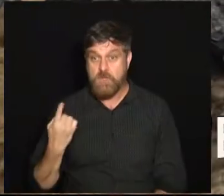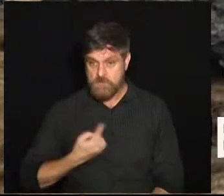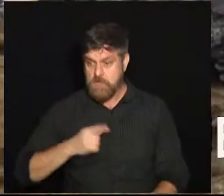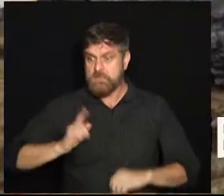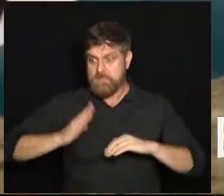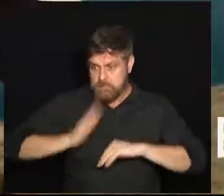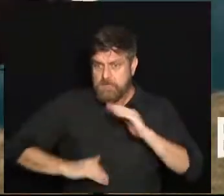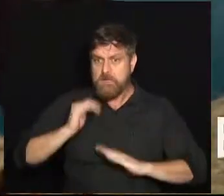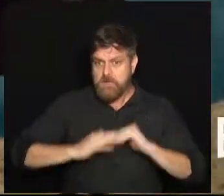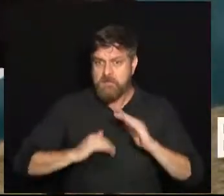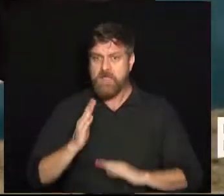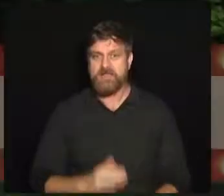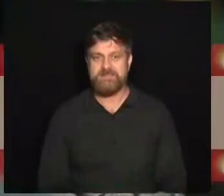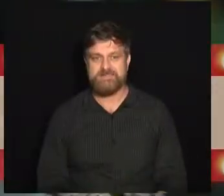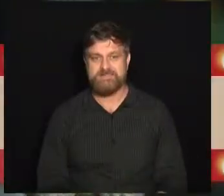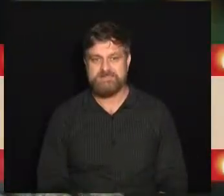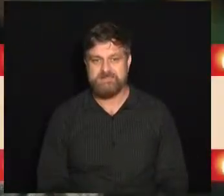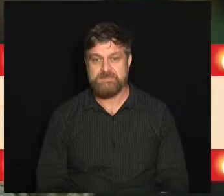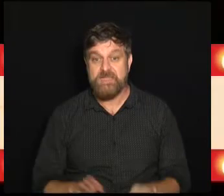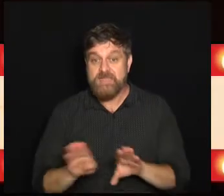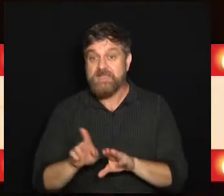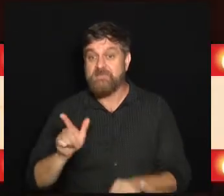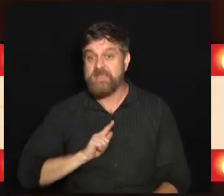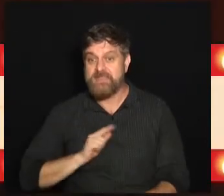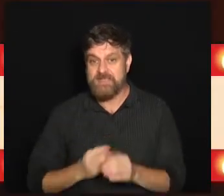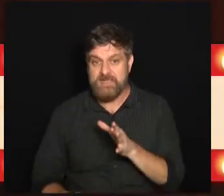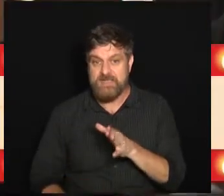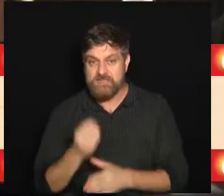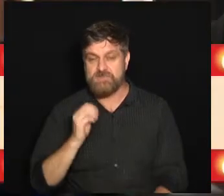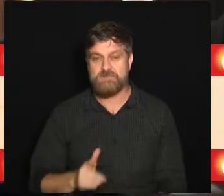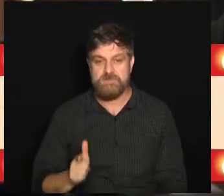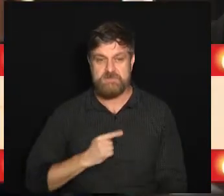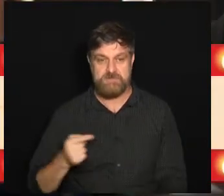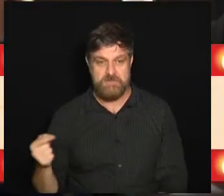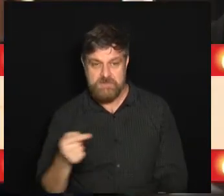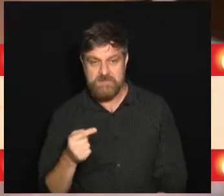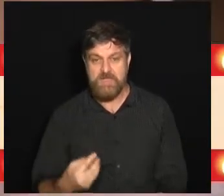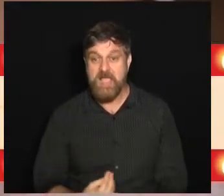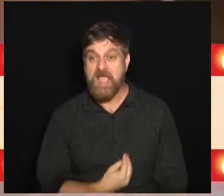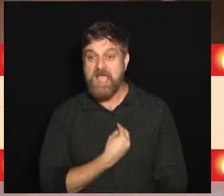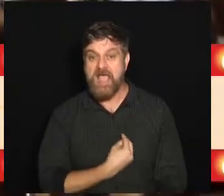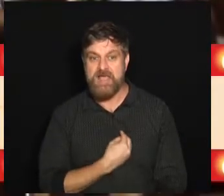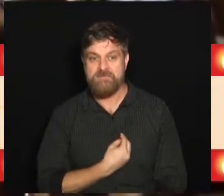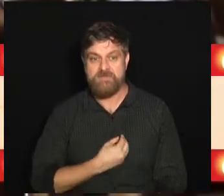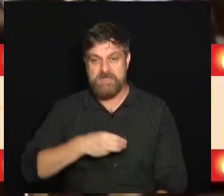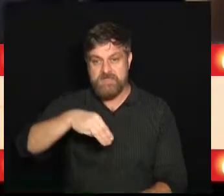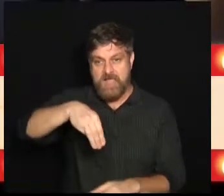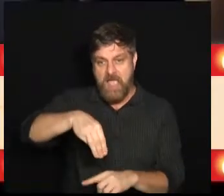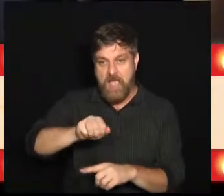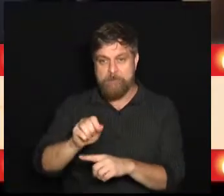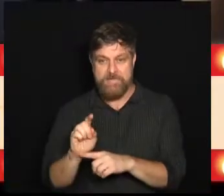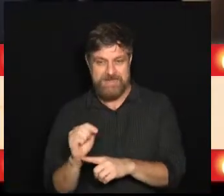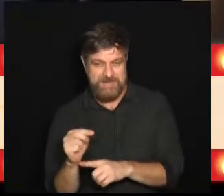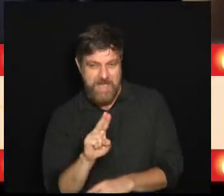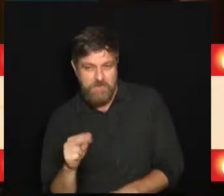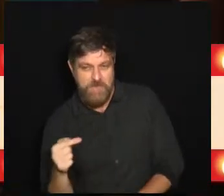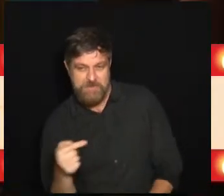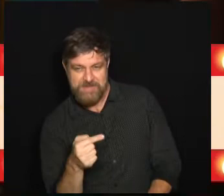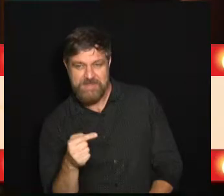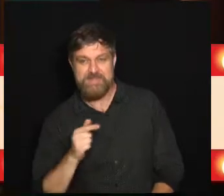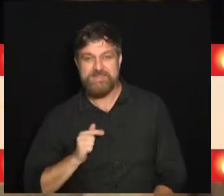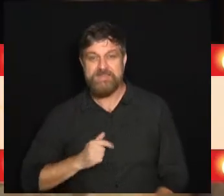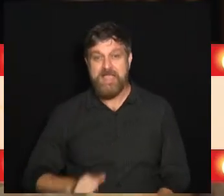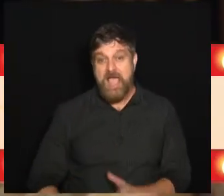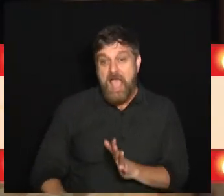coisa. Tem também a estreia da minissérie A Vida e a História de Madame C.J. Walker, a história